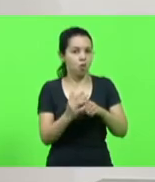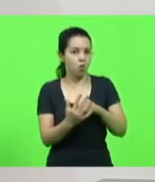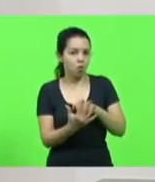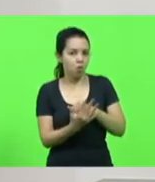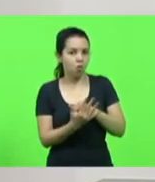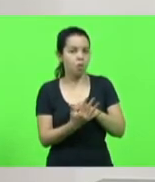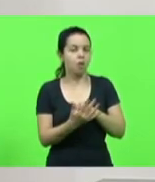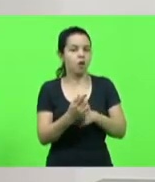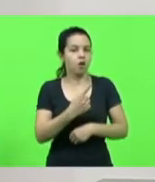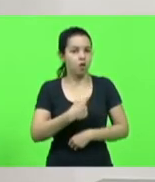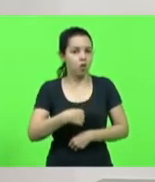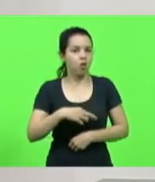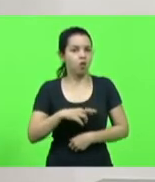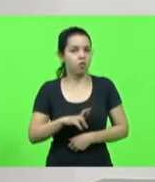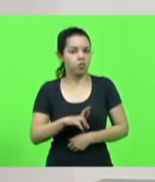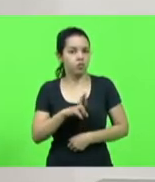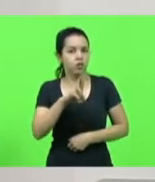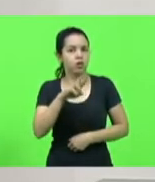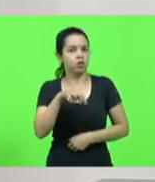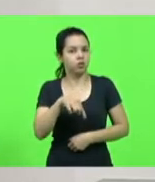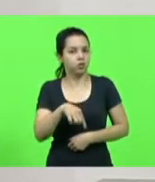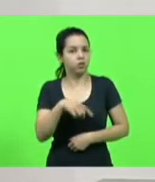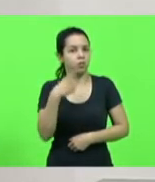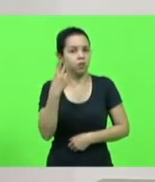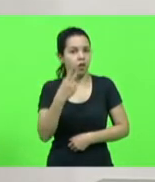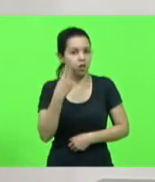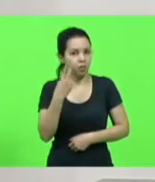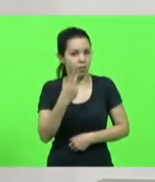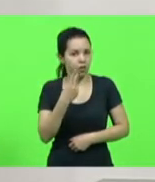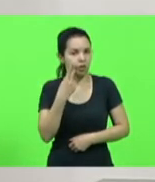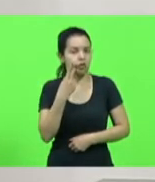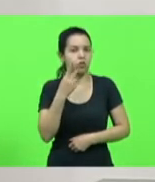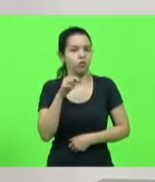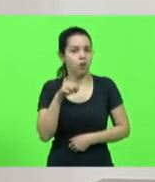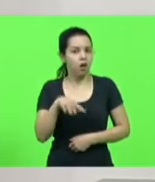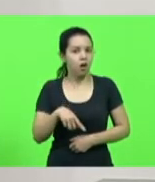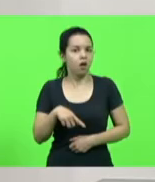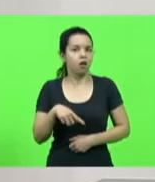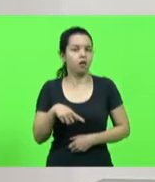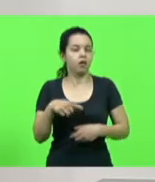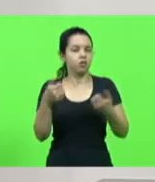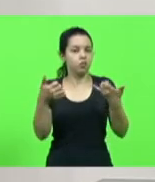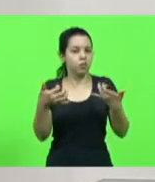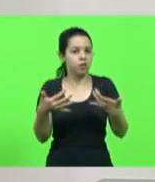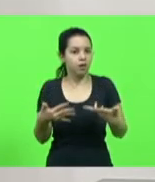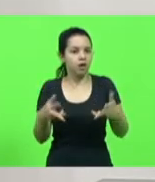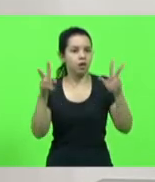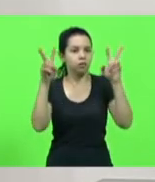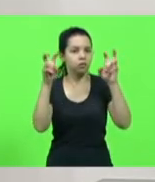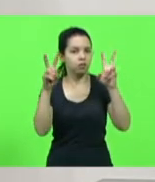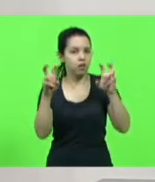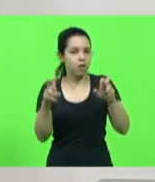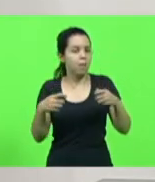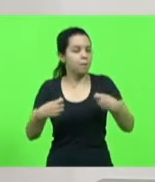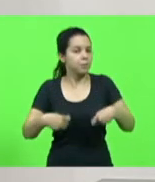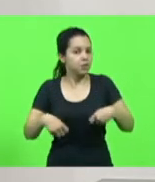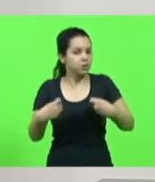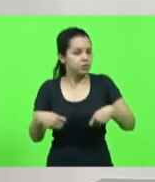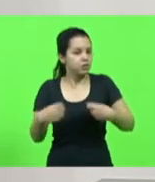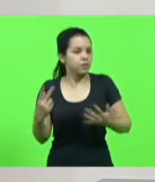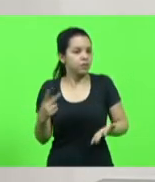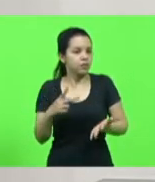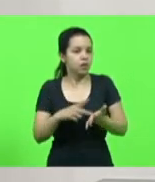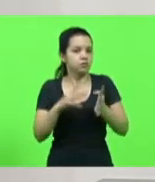mais que tudo ético no parlamento, é trazer questões que precisam, de fato, ter uma